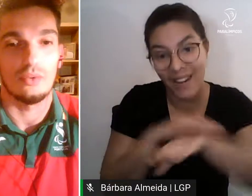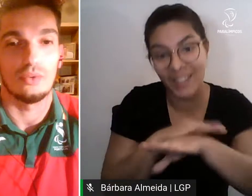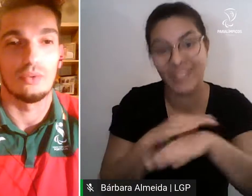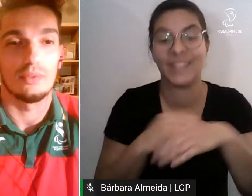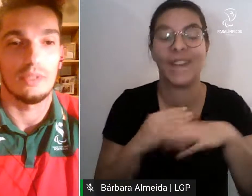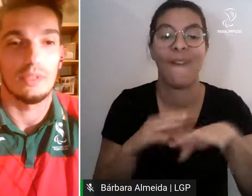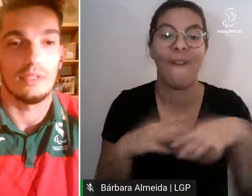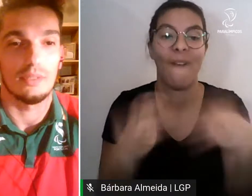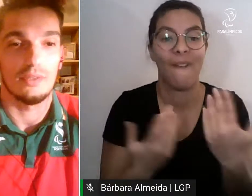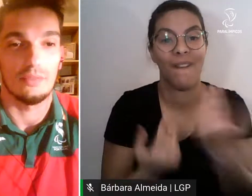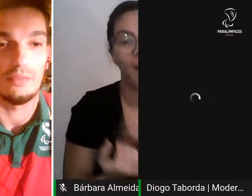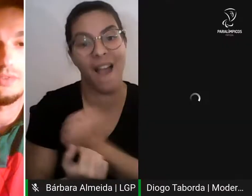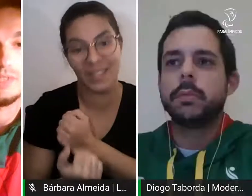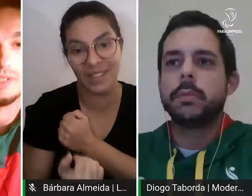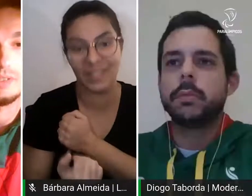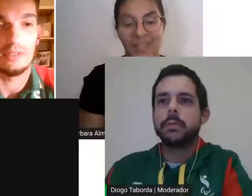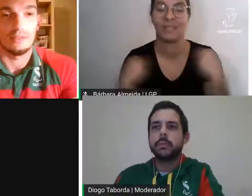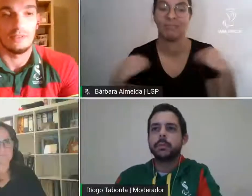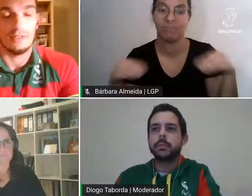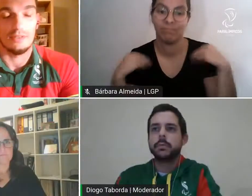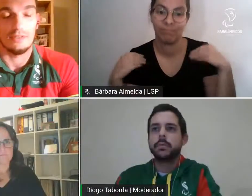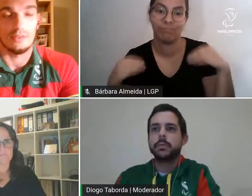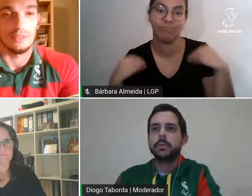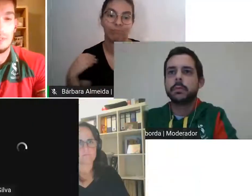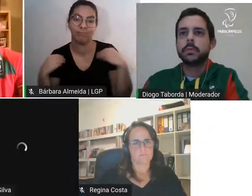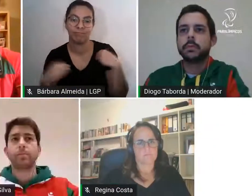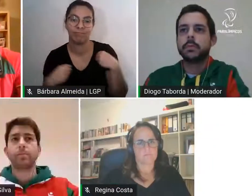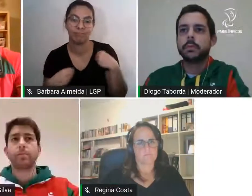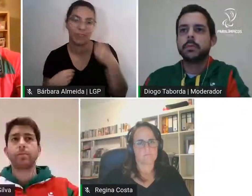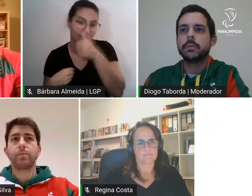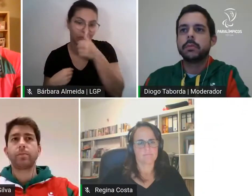do clube, e tive que improvisar isso dessa forma.